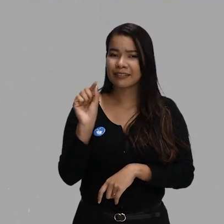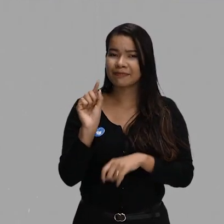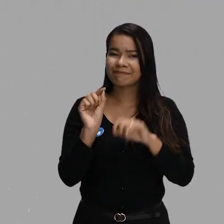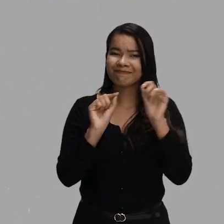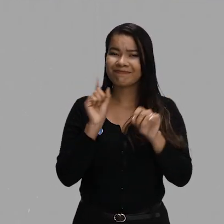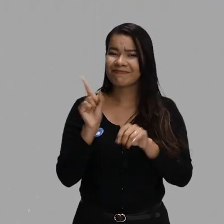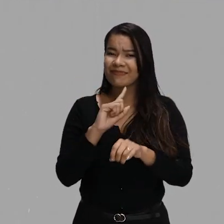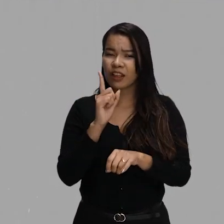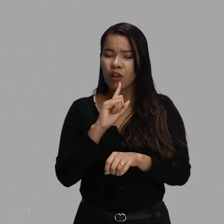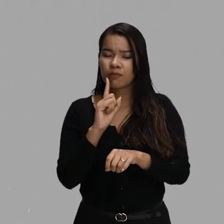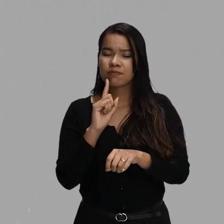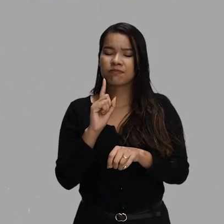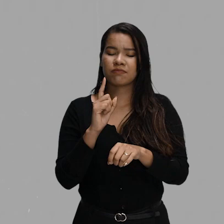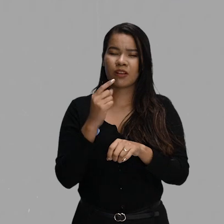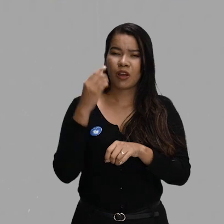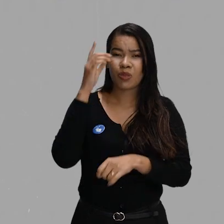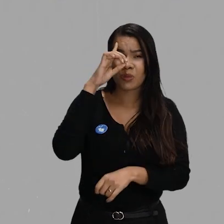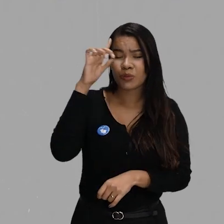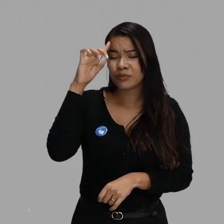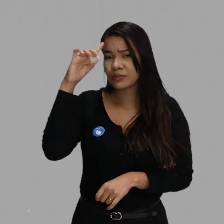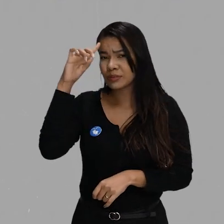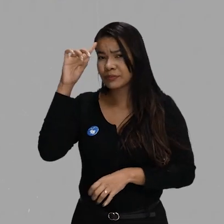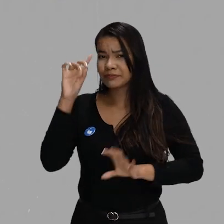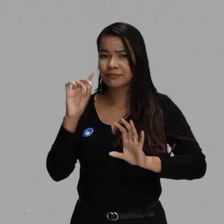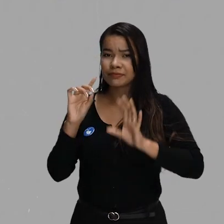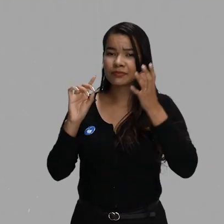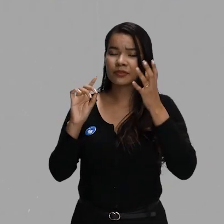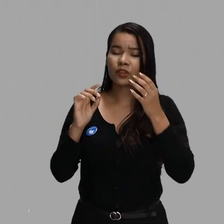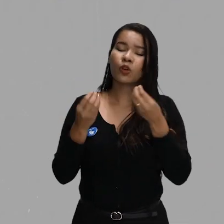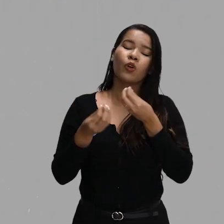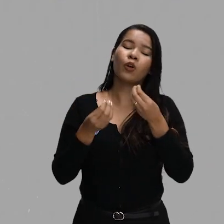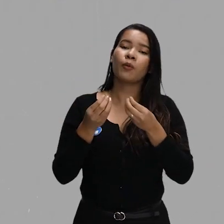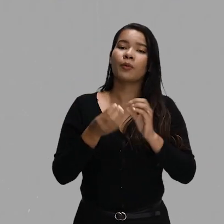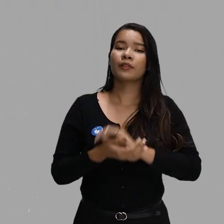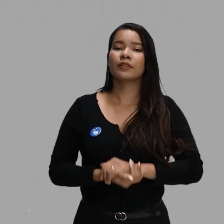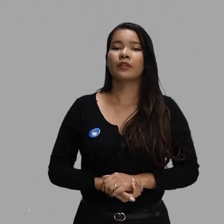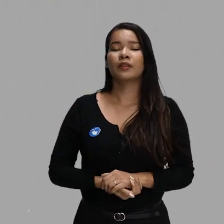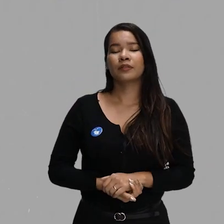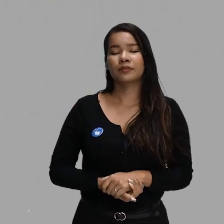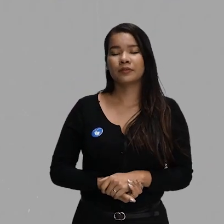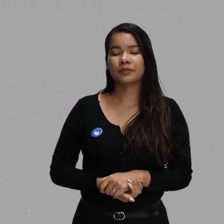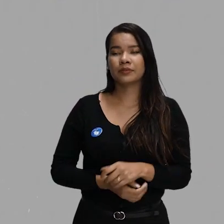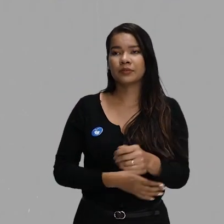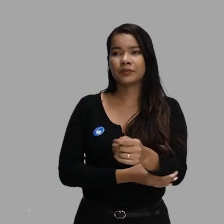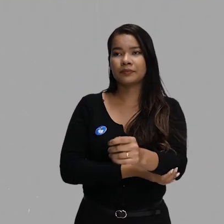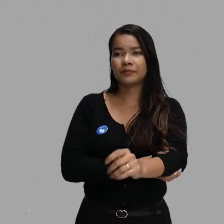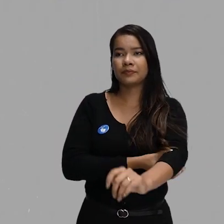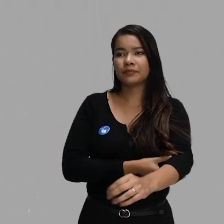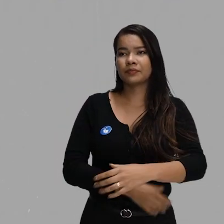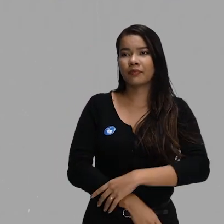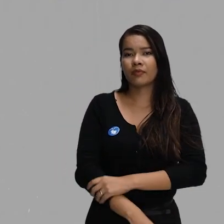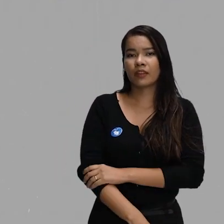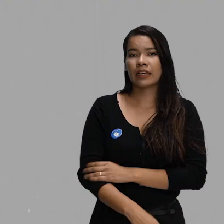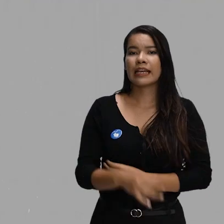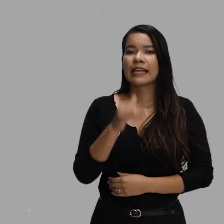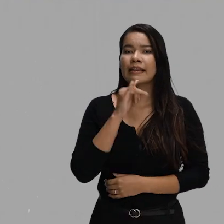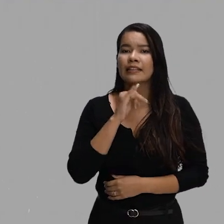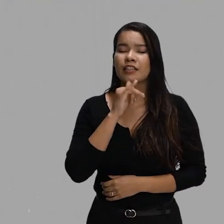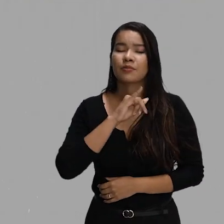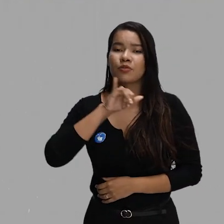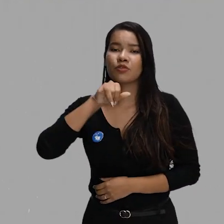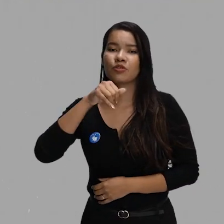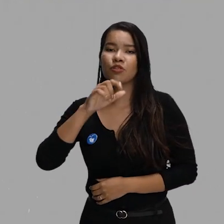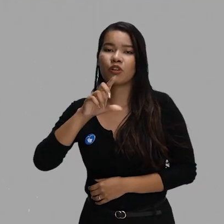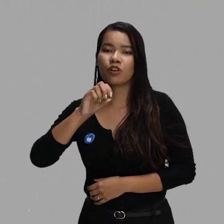parte assim do nosso dia a dia. Vocês viram quando ela diz assim, o eu lírico, né? O jornaleiro, né? O